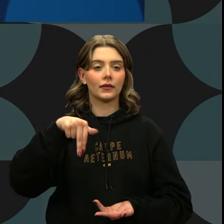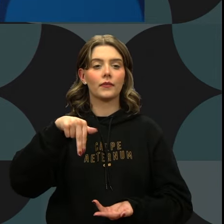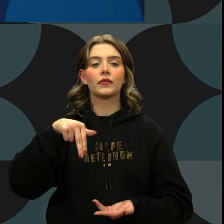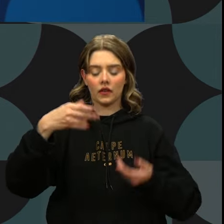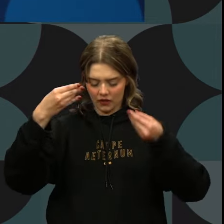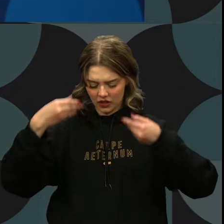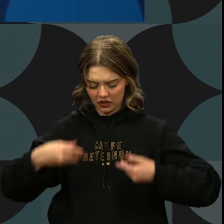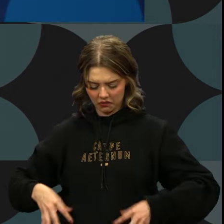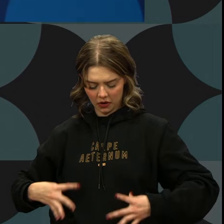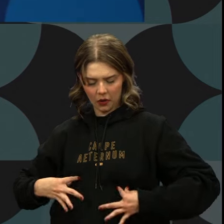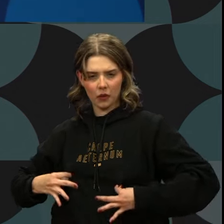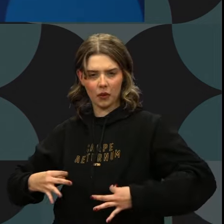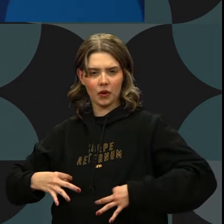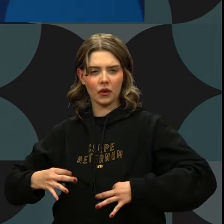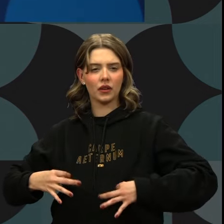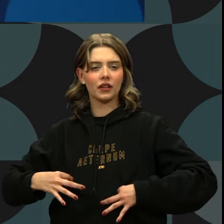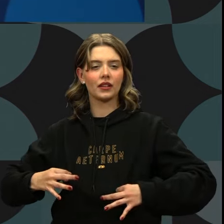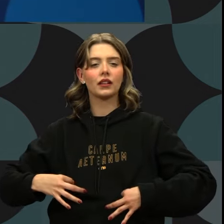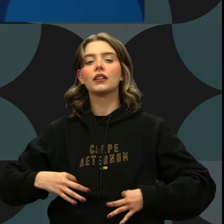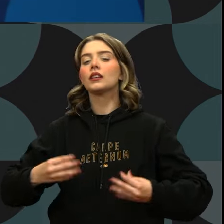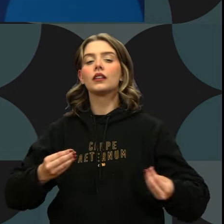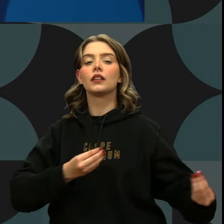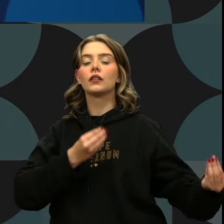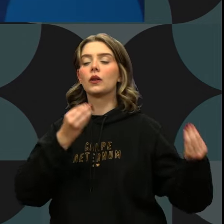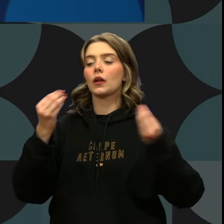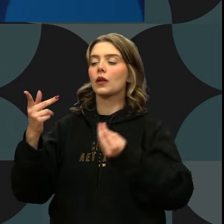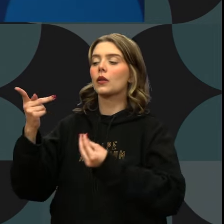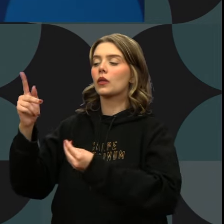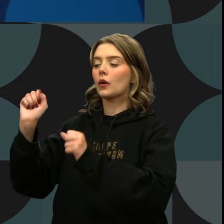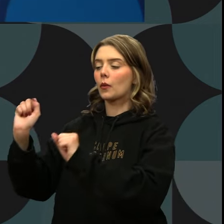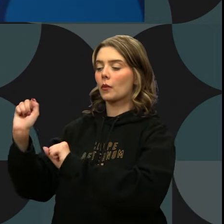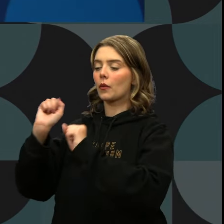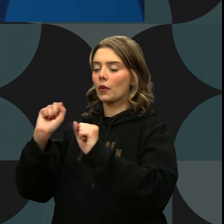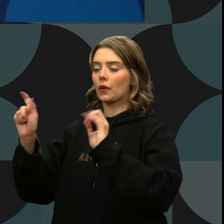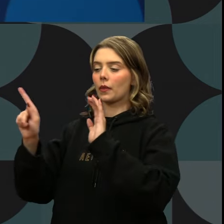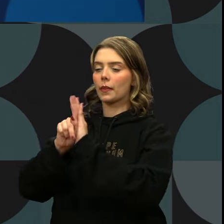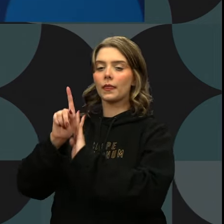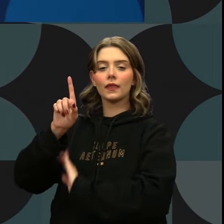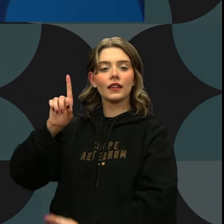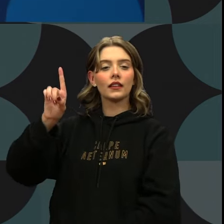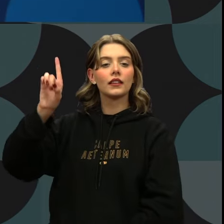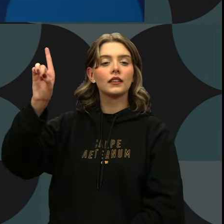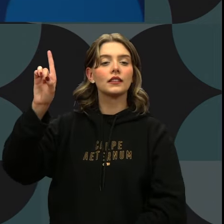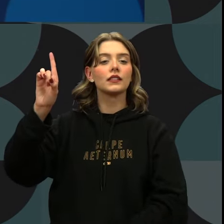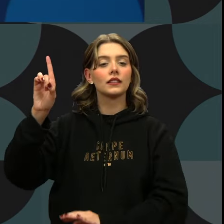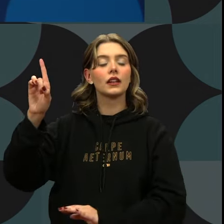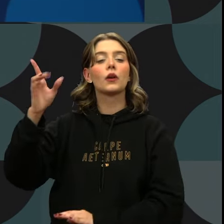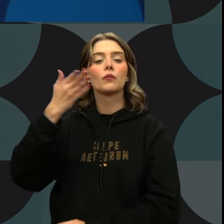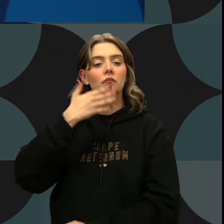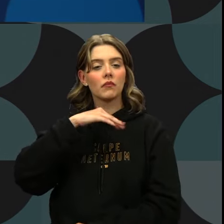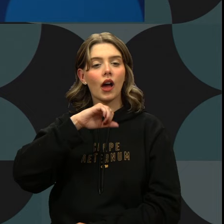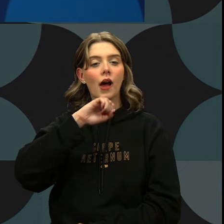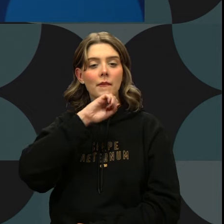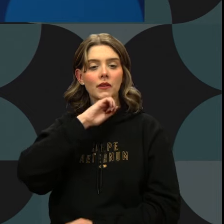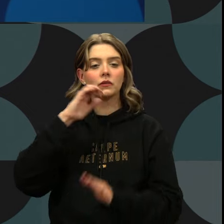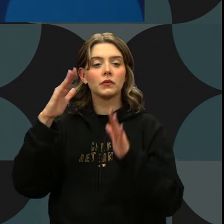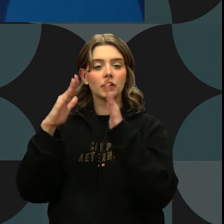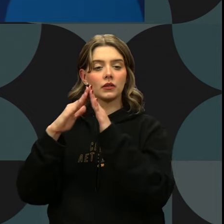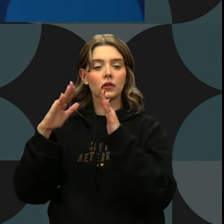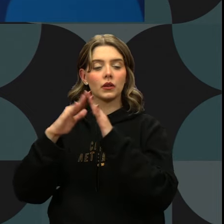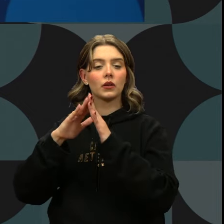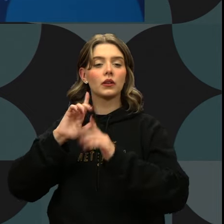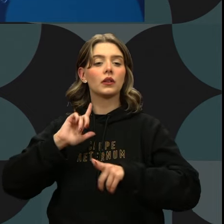a tua faixa e lhe entregarei nas mãos o teu poder. E ele será como pai para os moradores de Jerusalém e para a casa